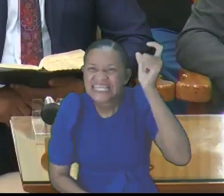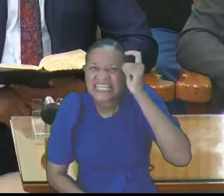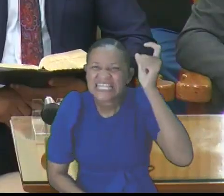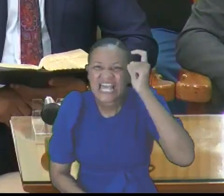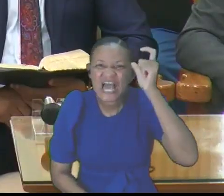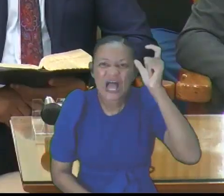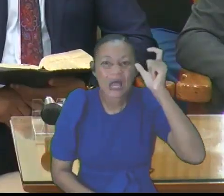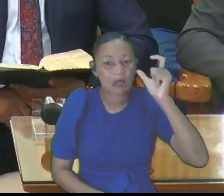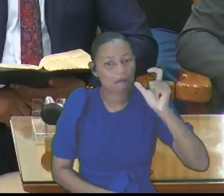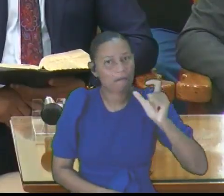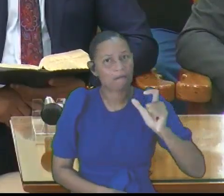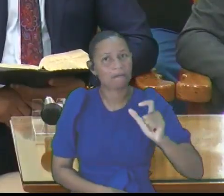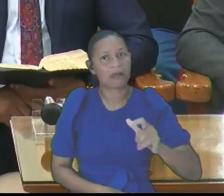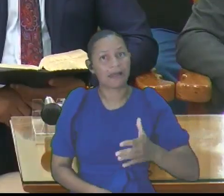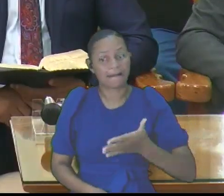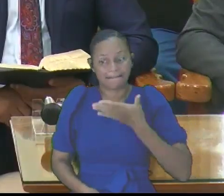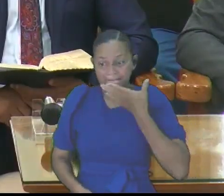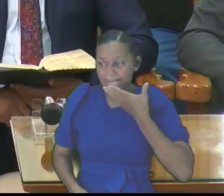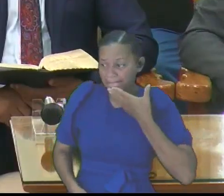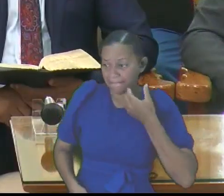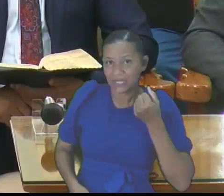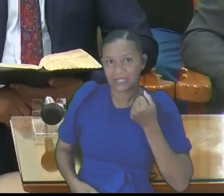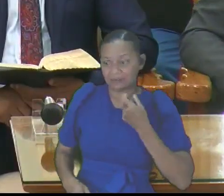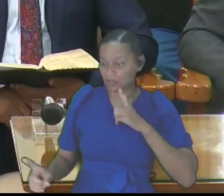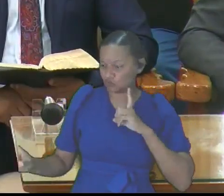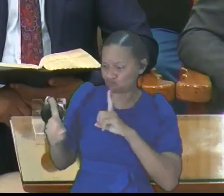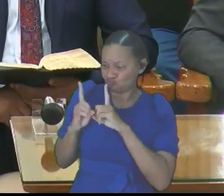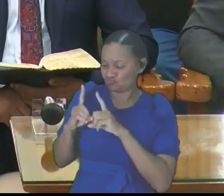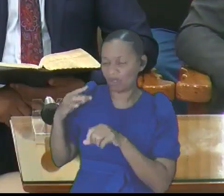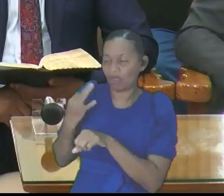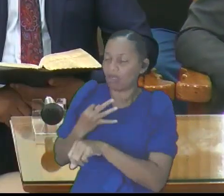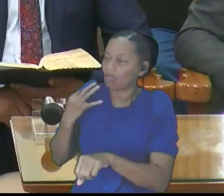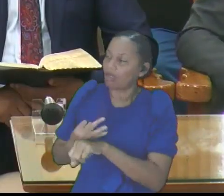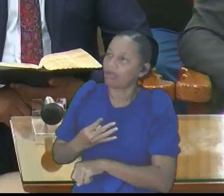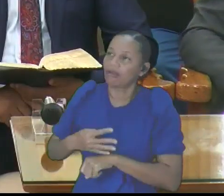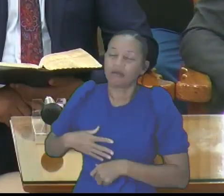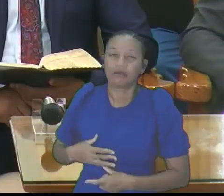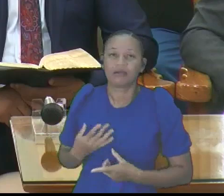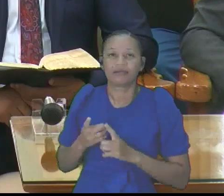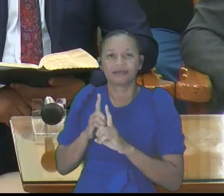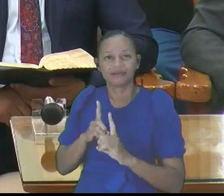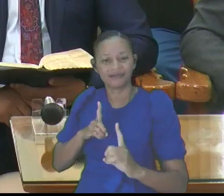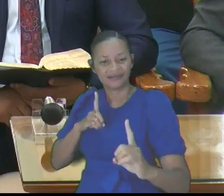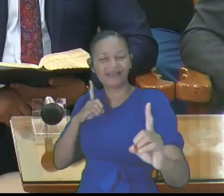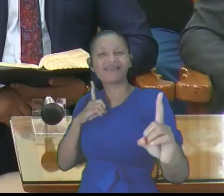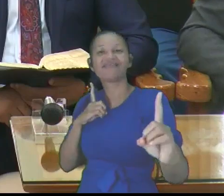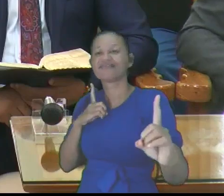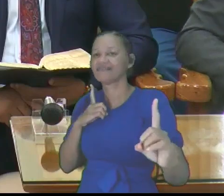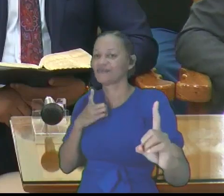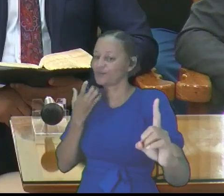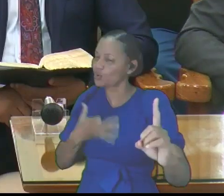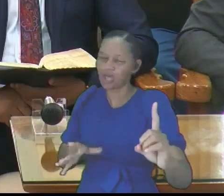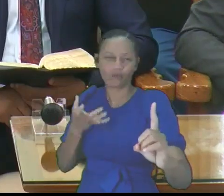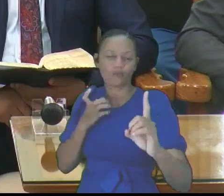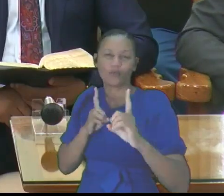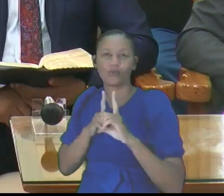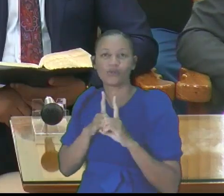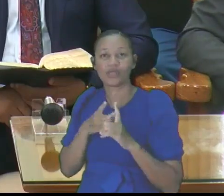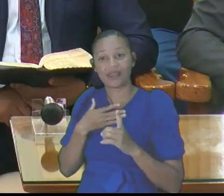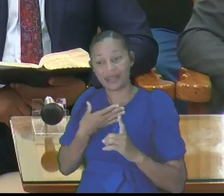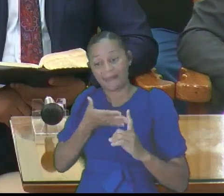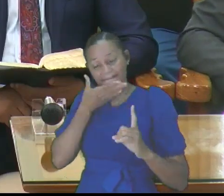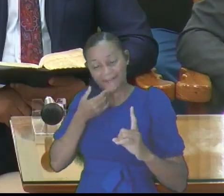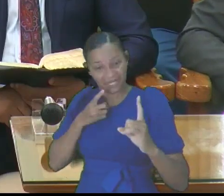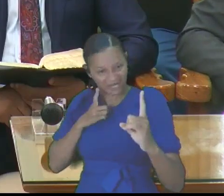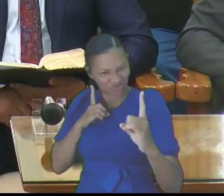É melhor você perto de mim me fazendo raiva do que longe, glória a Jesus. E é melhor eu perto